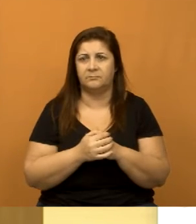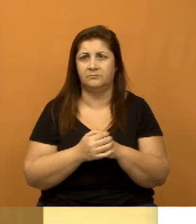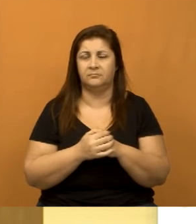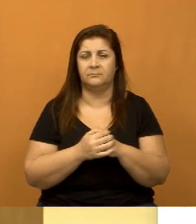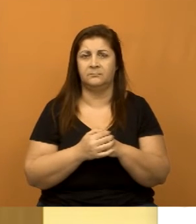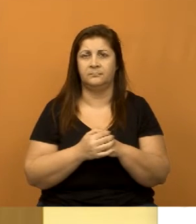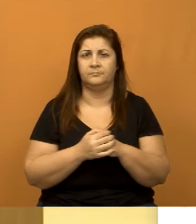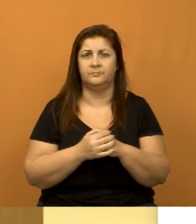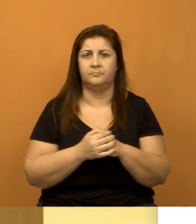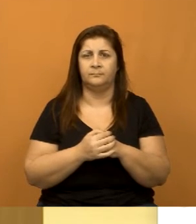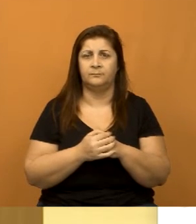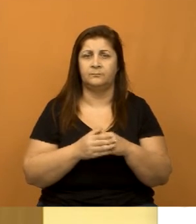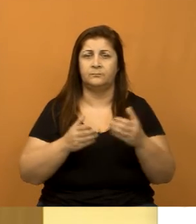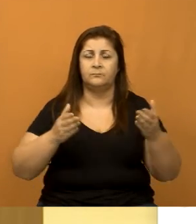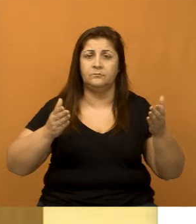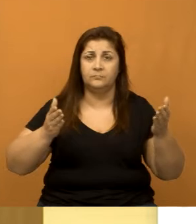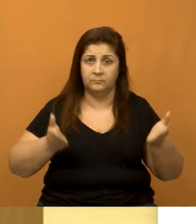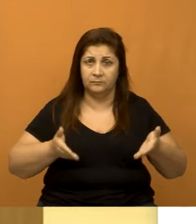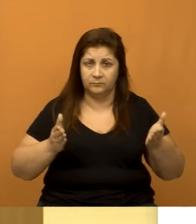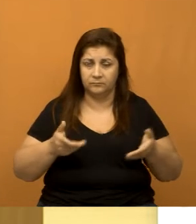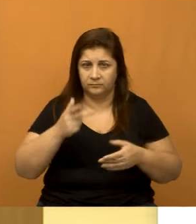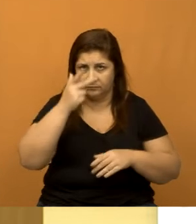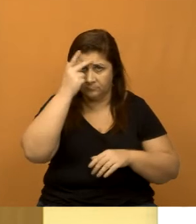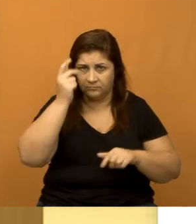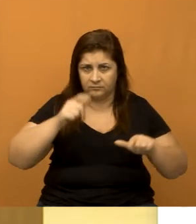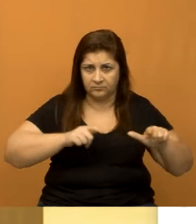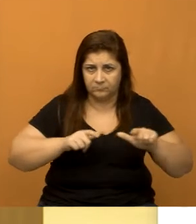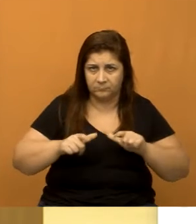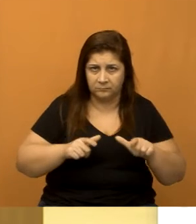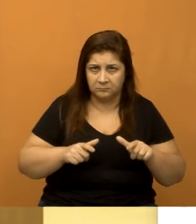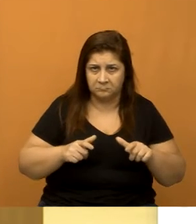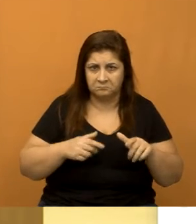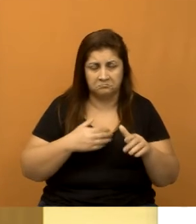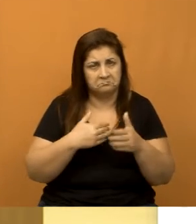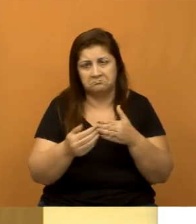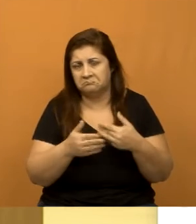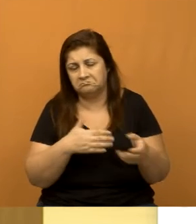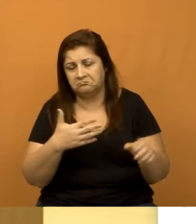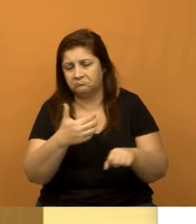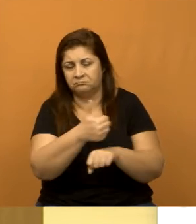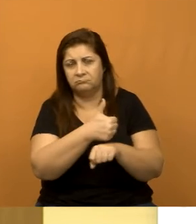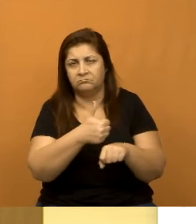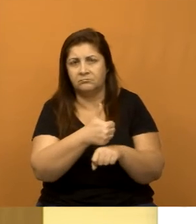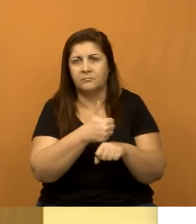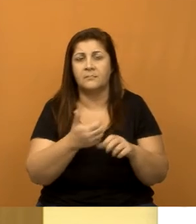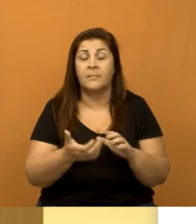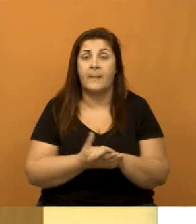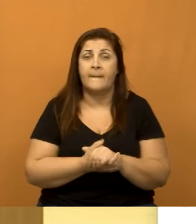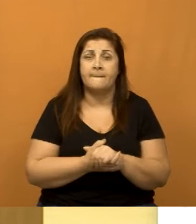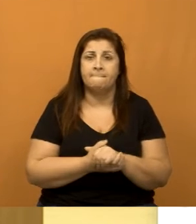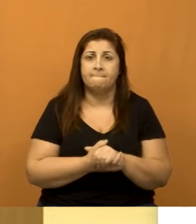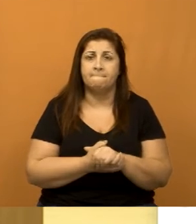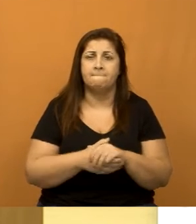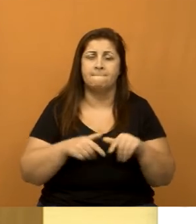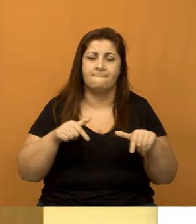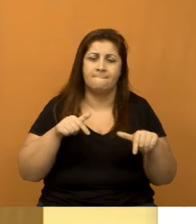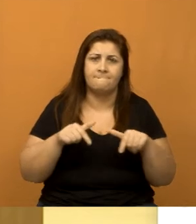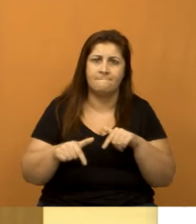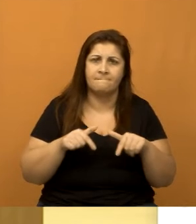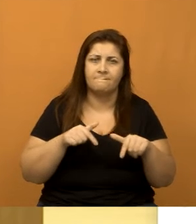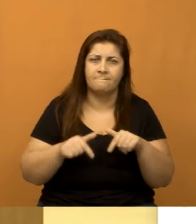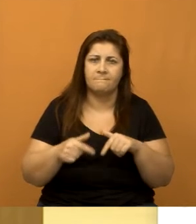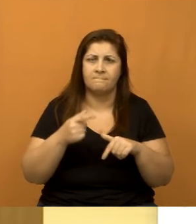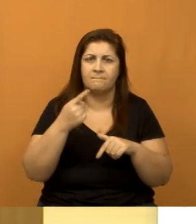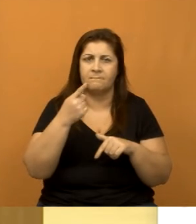viver isso. Hoje um trabalhador, qualquer que seja a sua categoria, ele trabalha